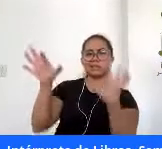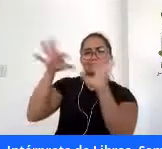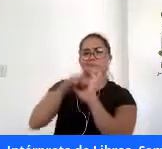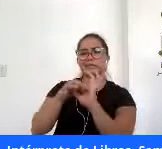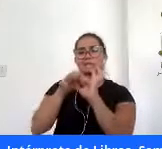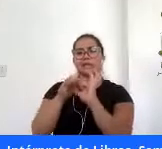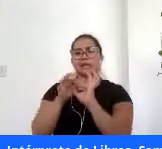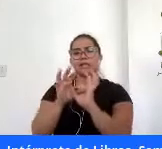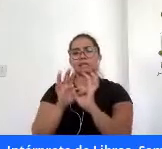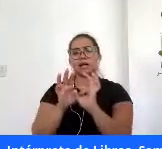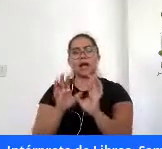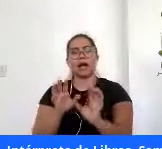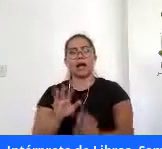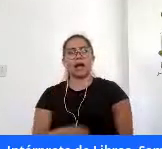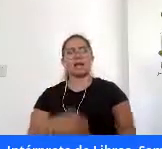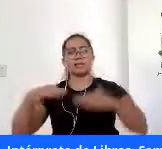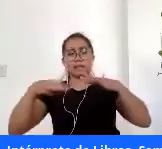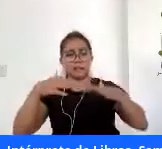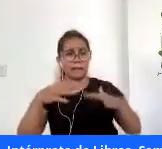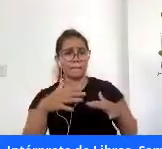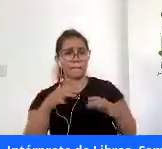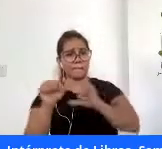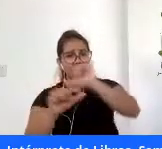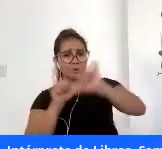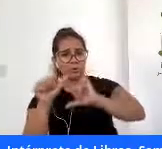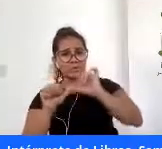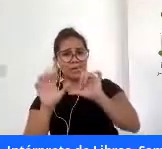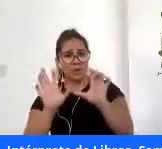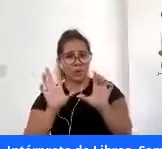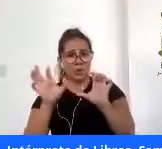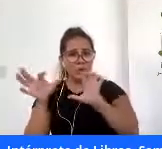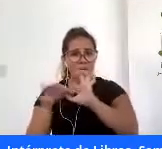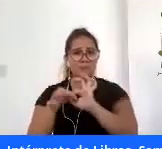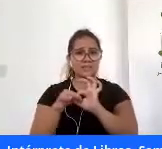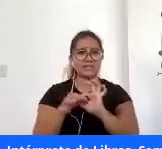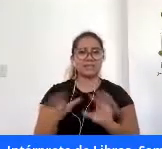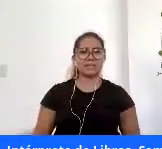mais dinâmica, né? Alterando essas conexões